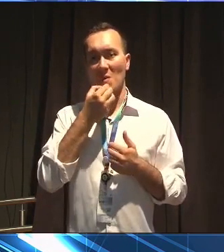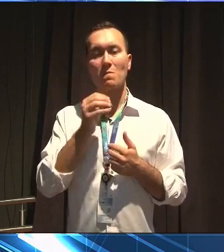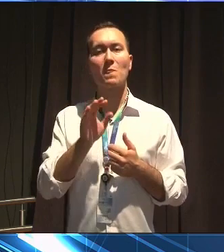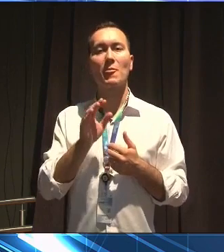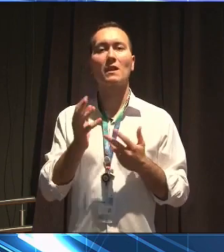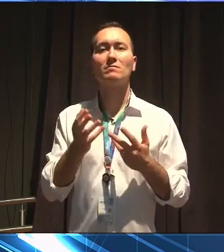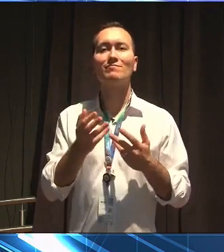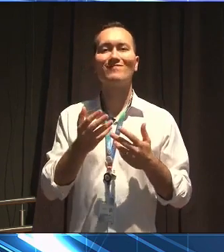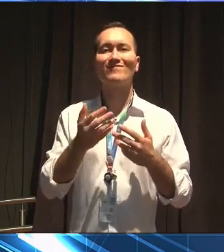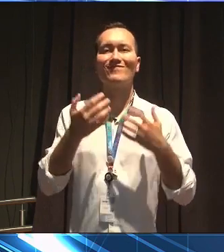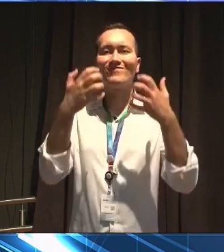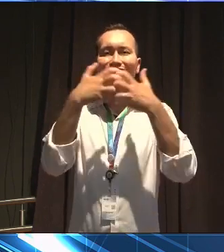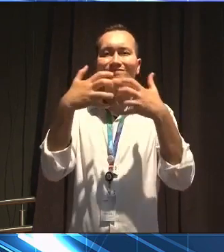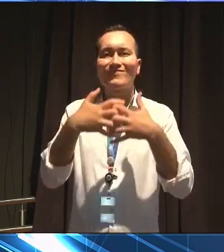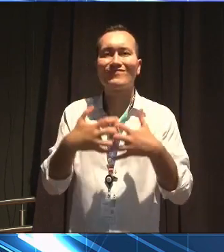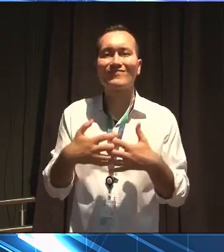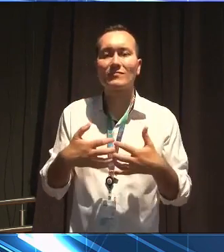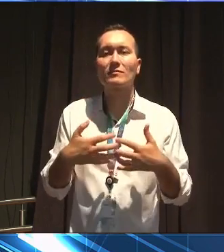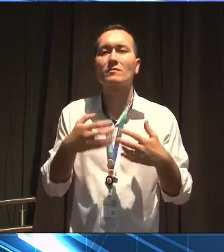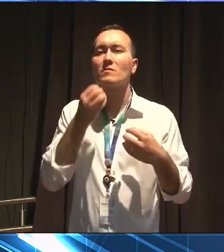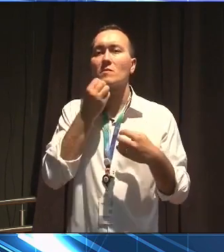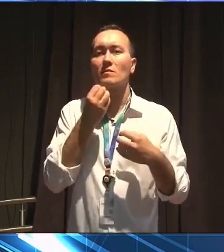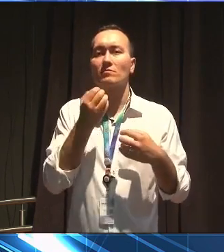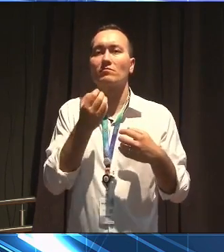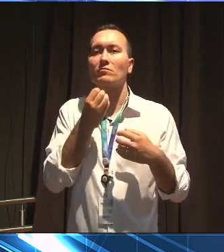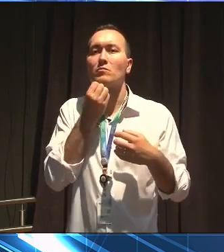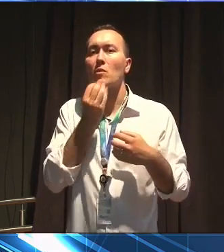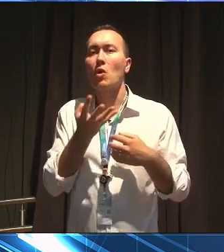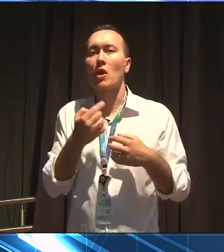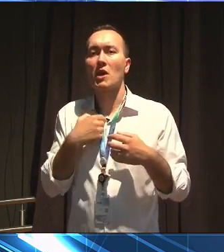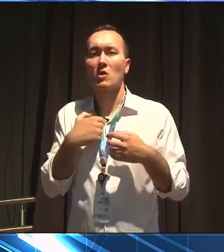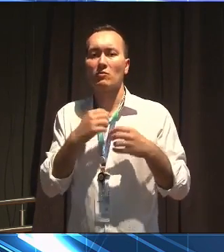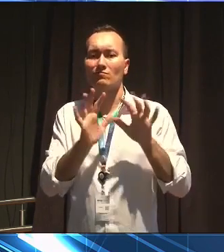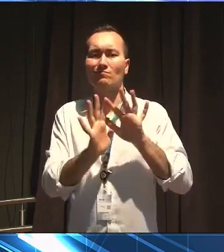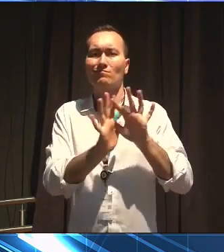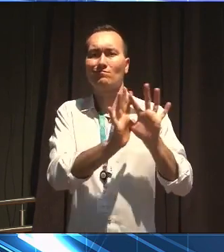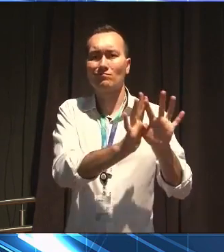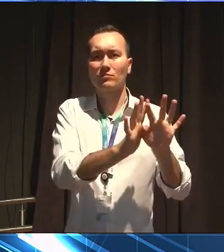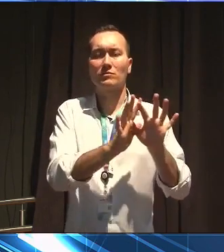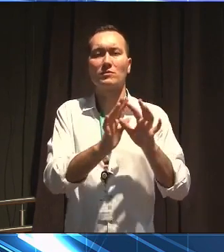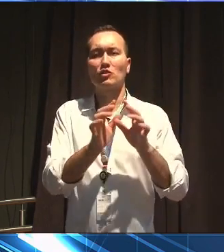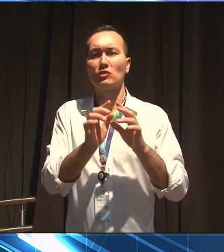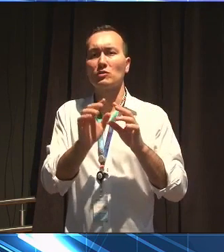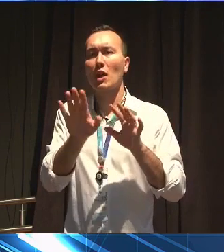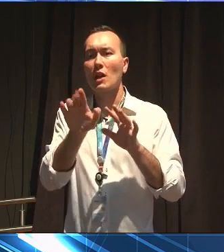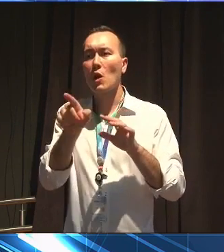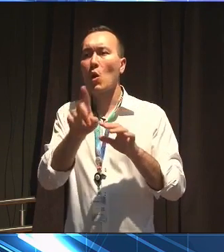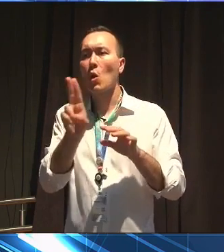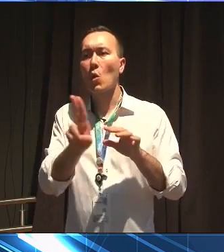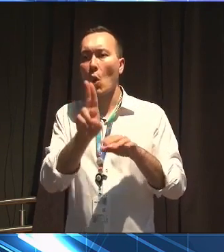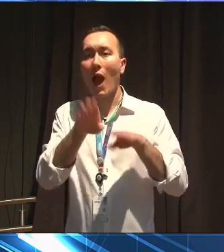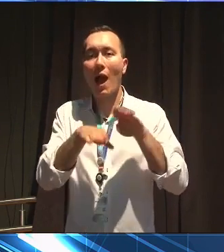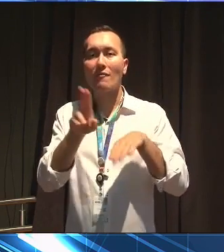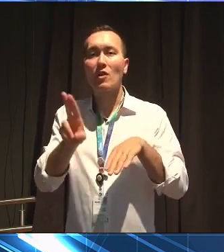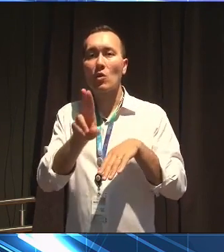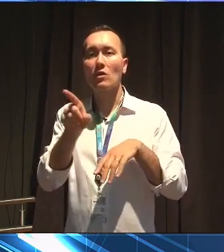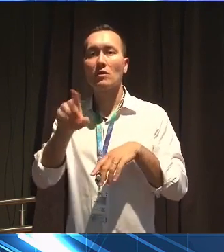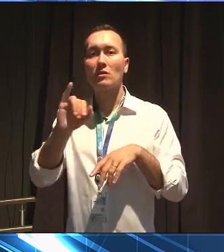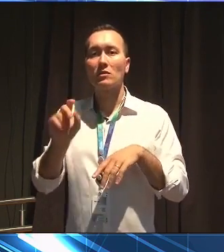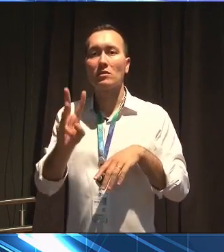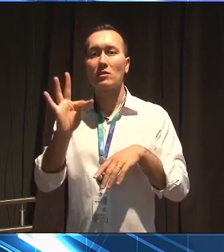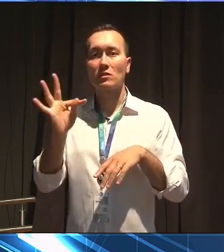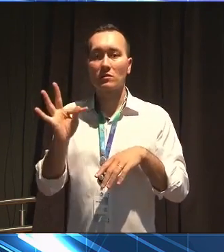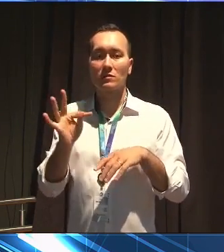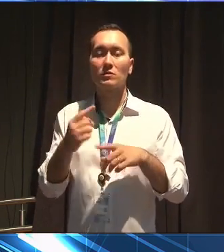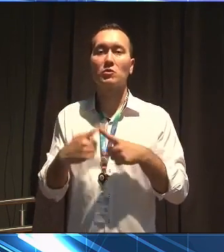formato padronizado através de uma RFC, que eu tenho várias bibliotecas em todo o ecossistema